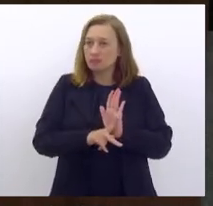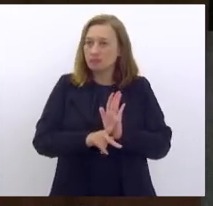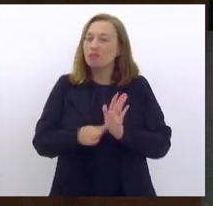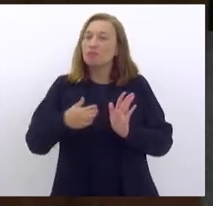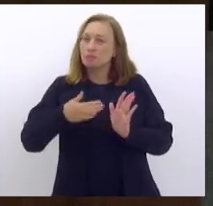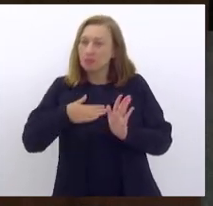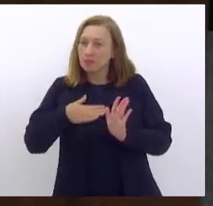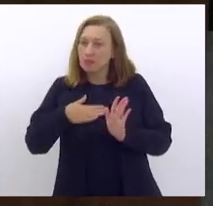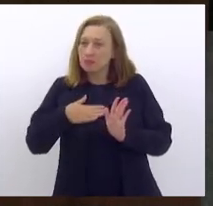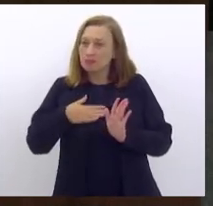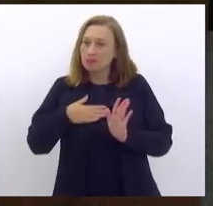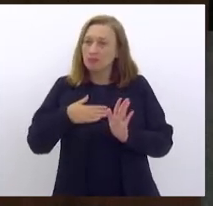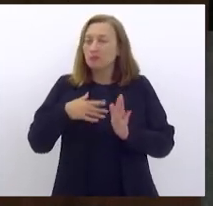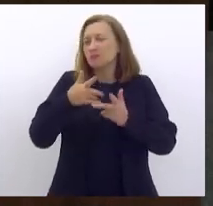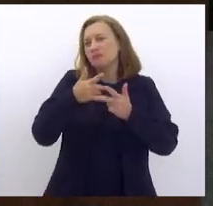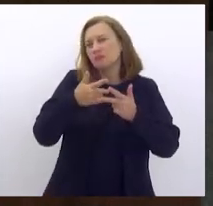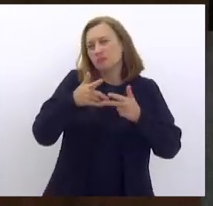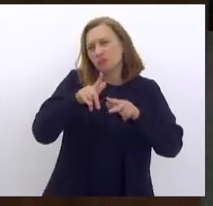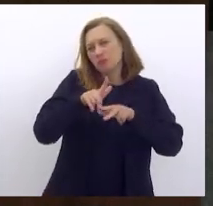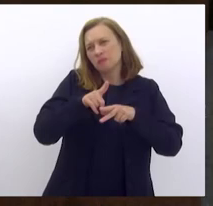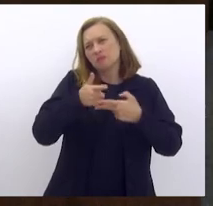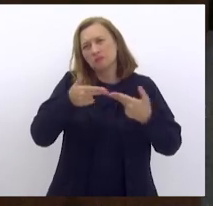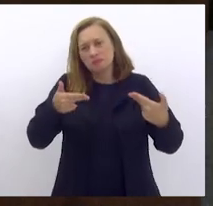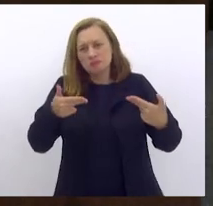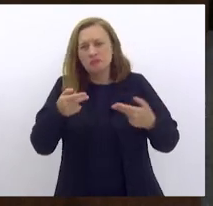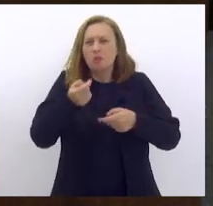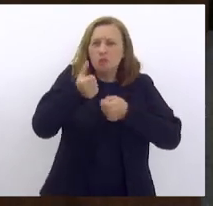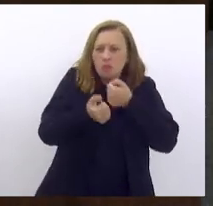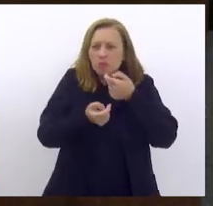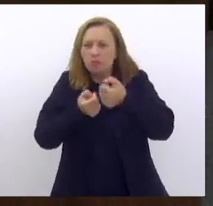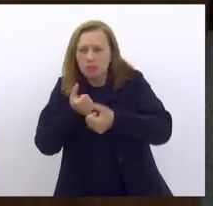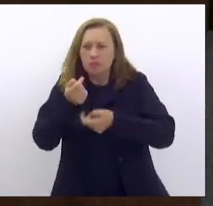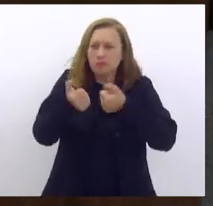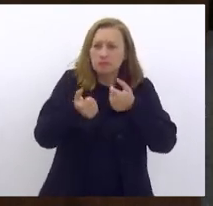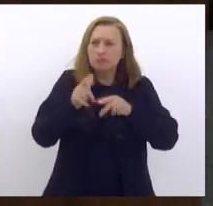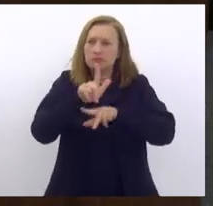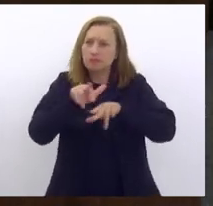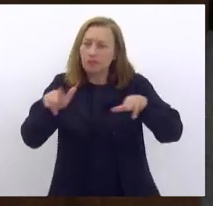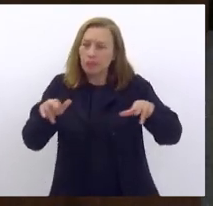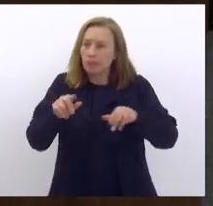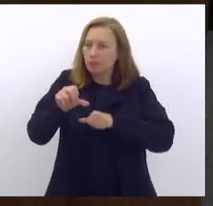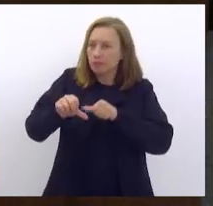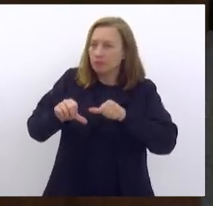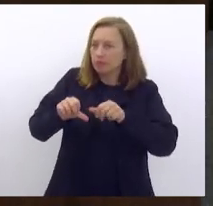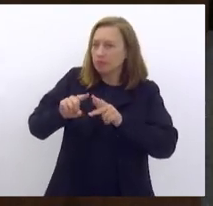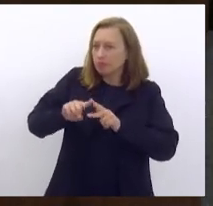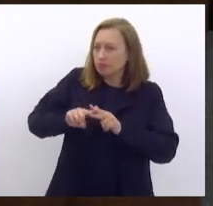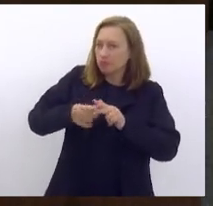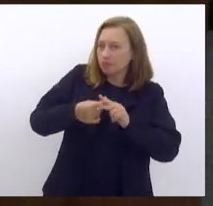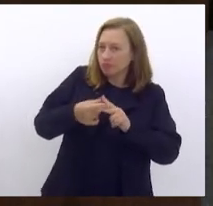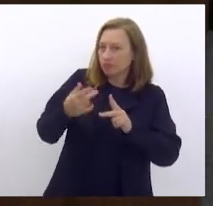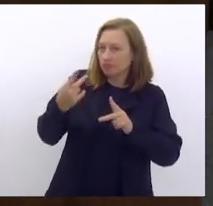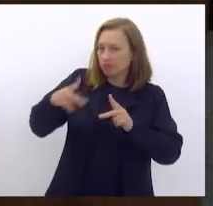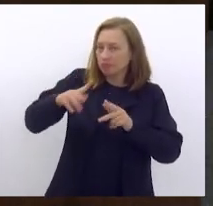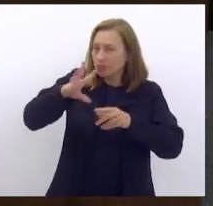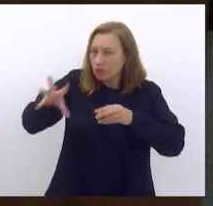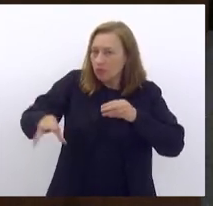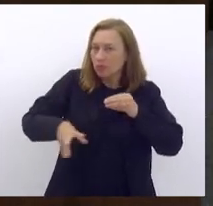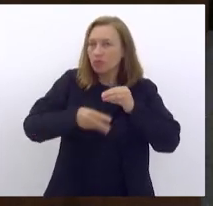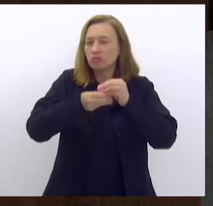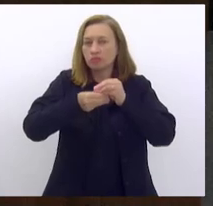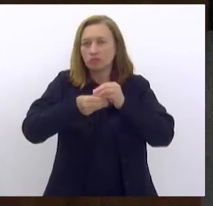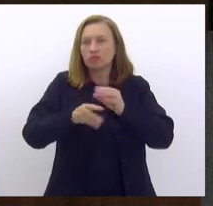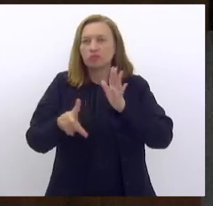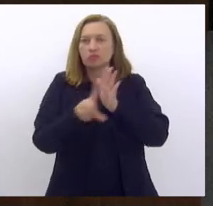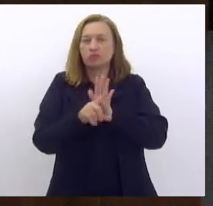tem realmente coisas um pouco diferentes, que depois eu fizesse, modificasse o meu, como acréscimo à lei que